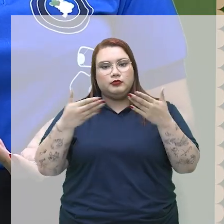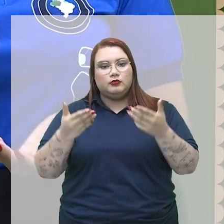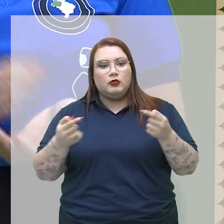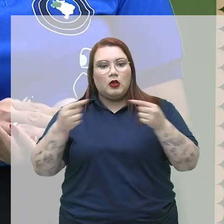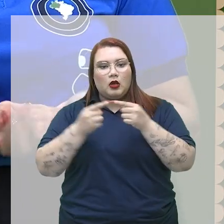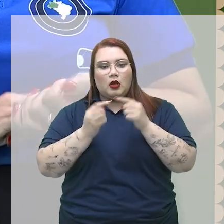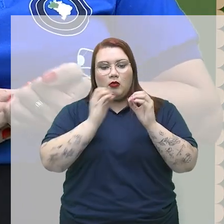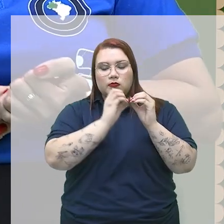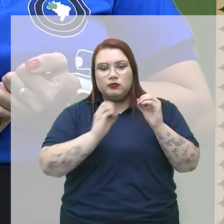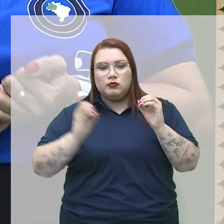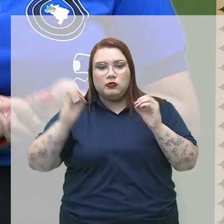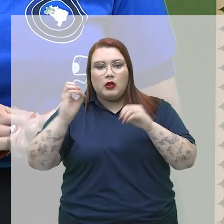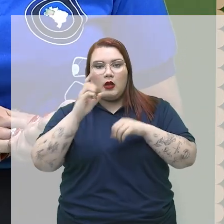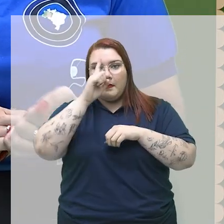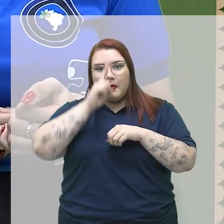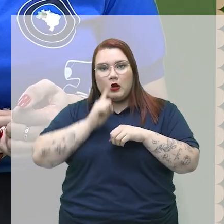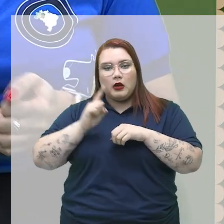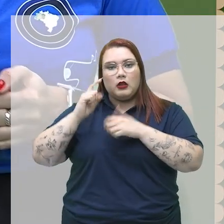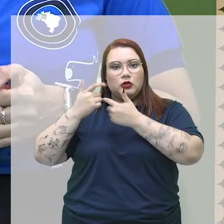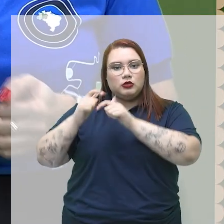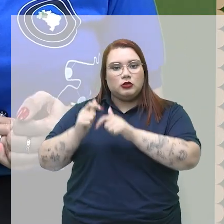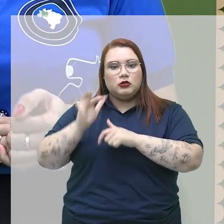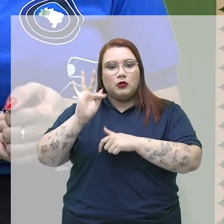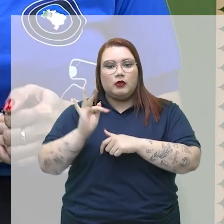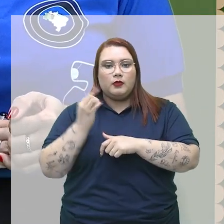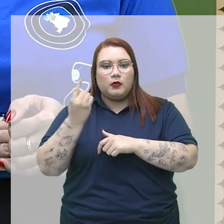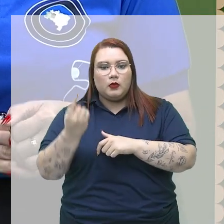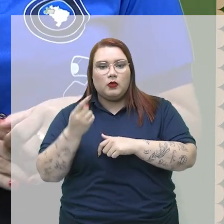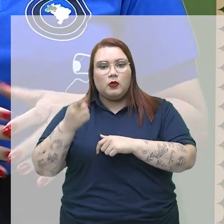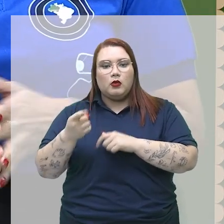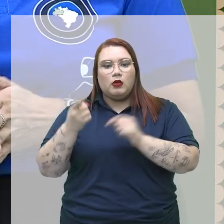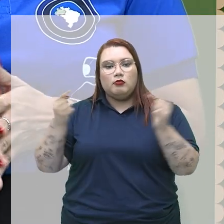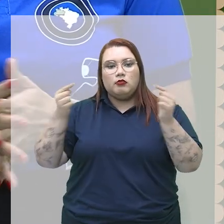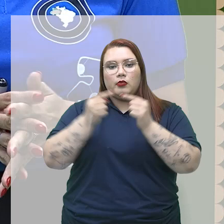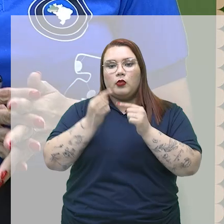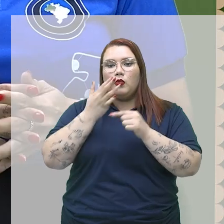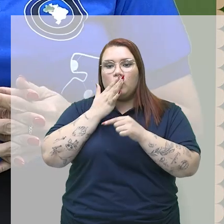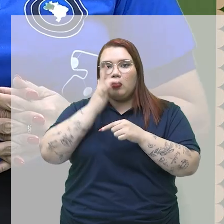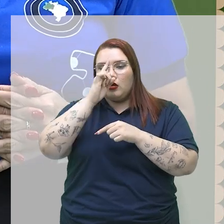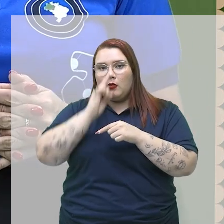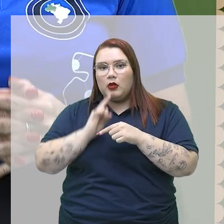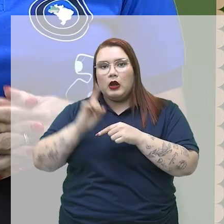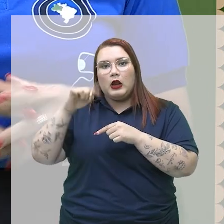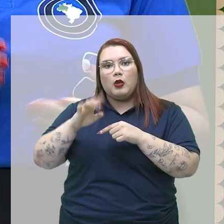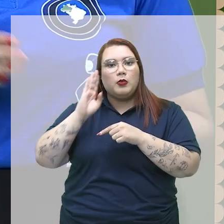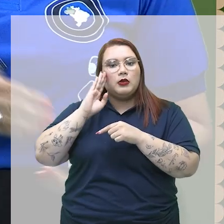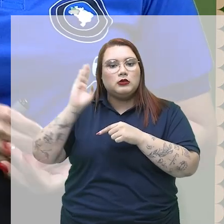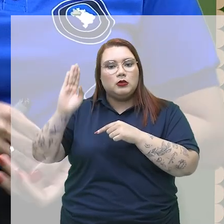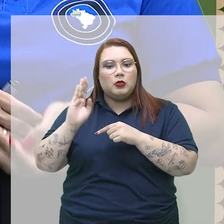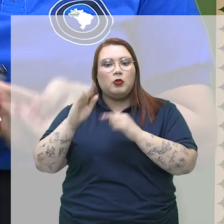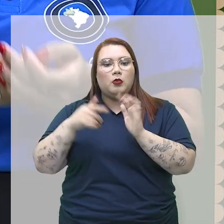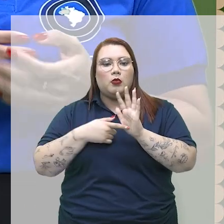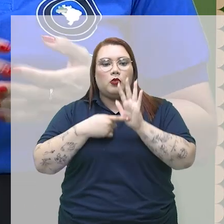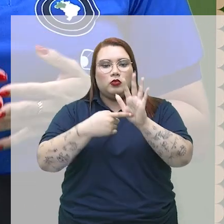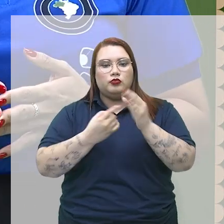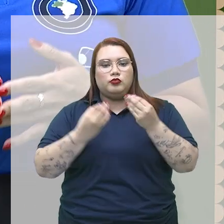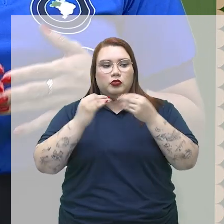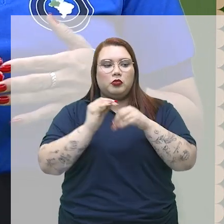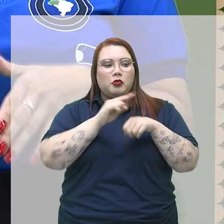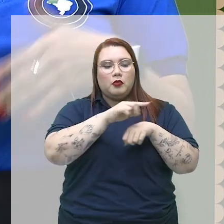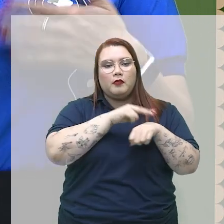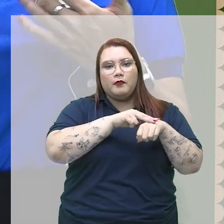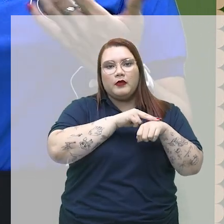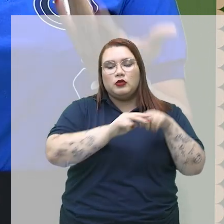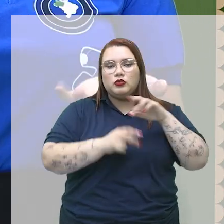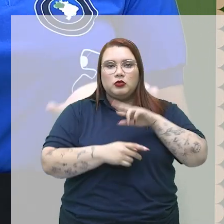E aí no caso das ervilhas amarelas na geração F1, o alelo para a cor amarela era dominante e expressou-se